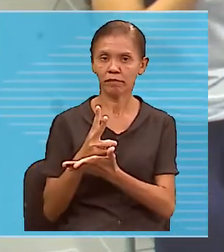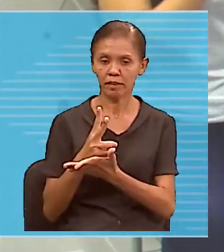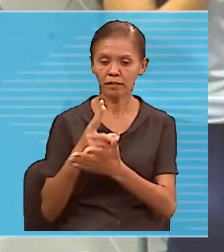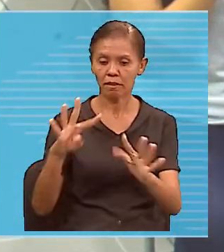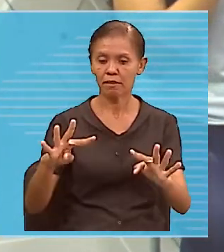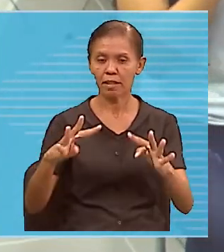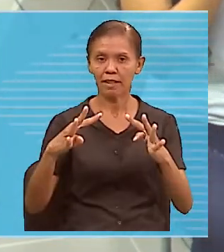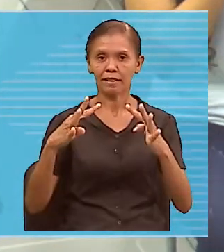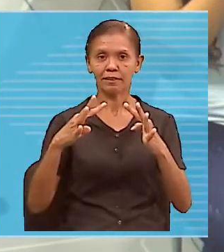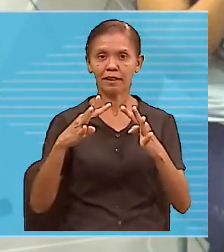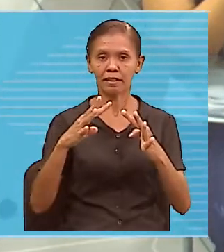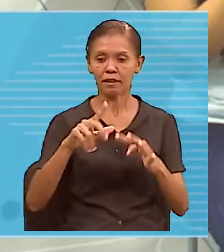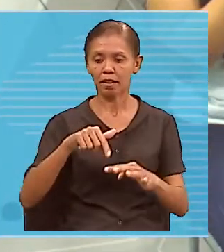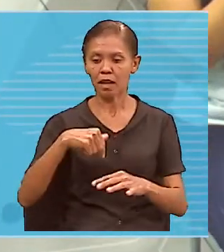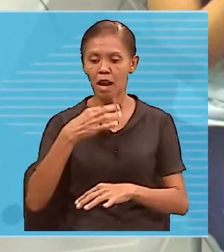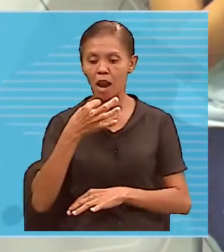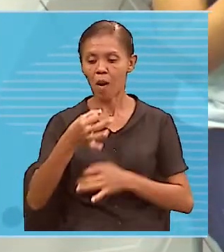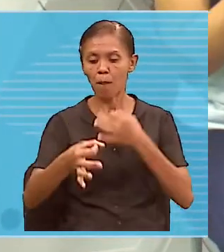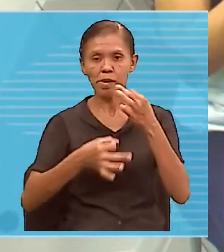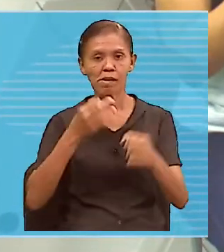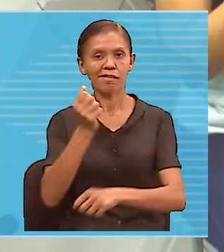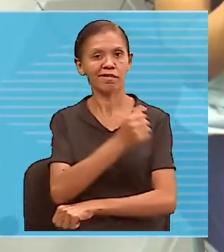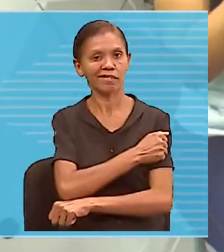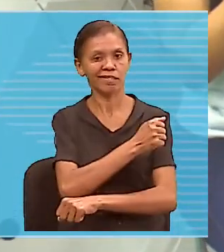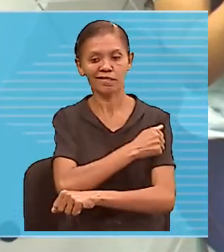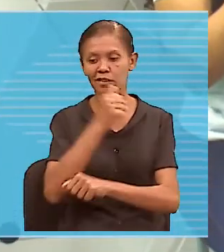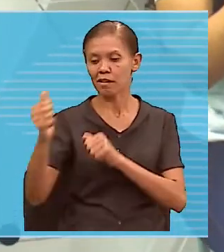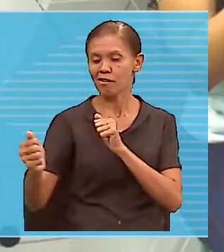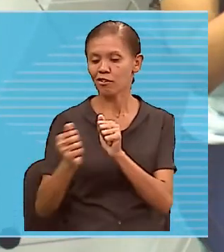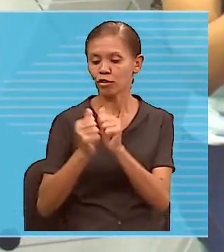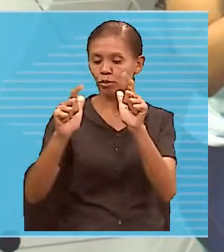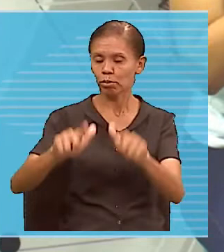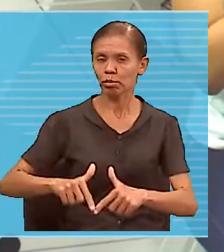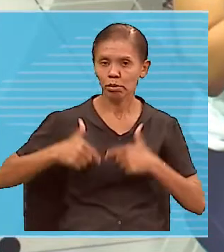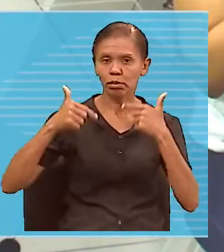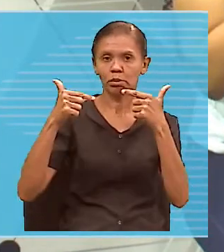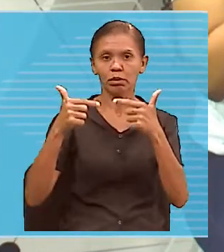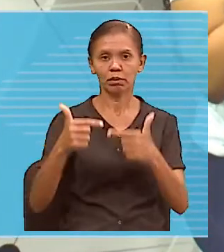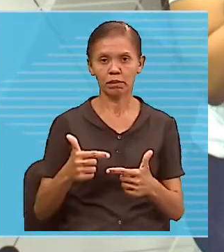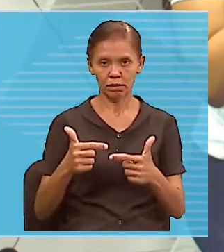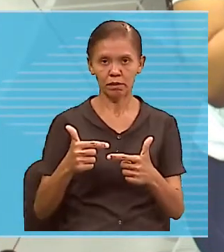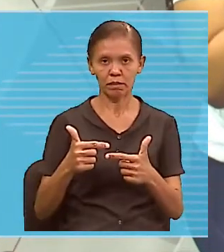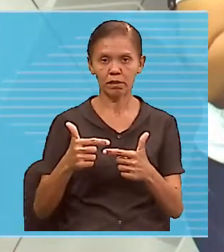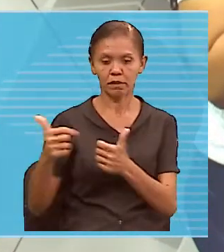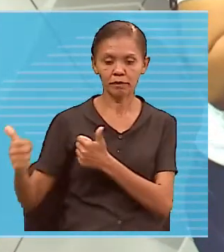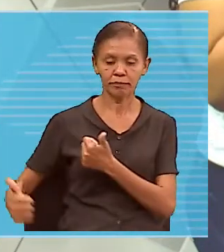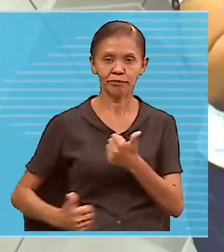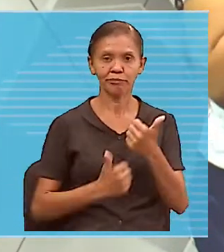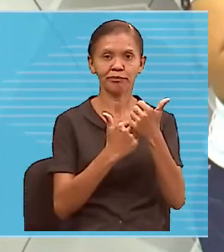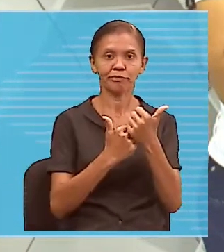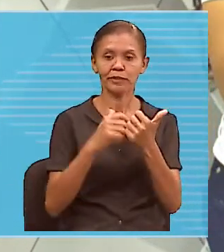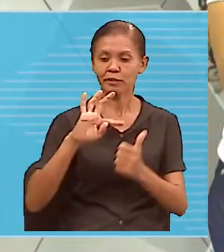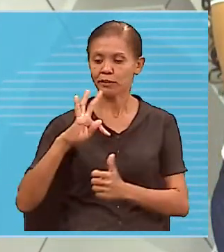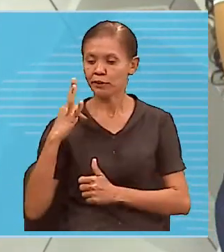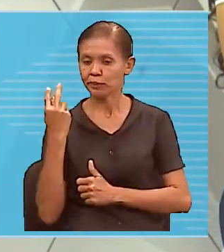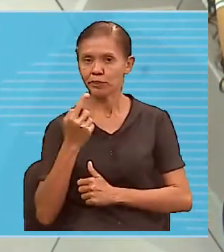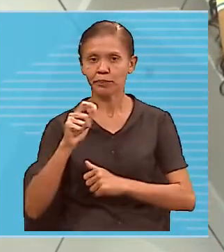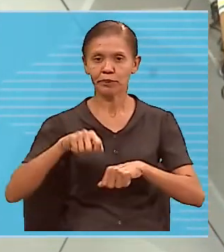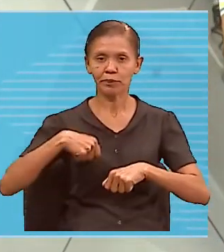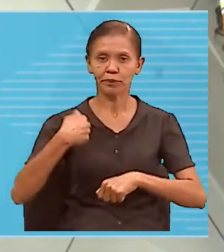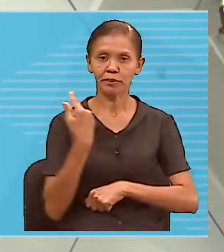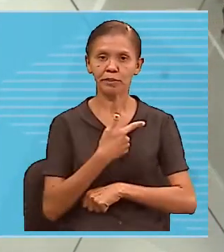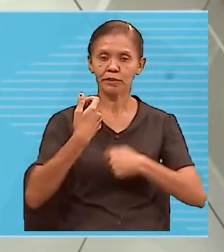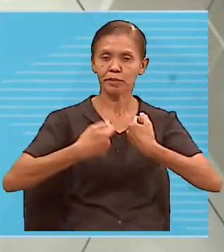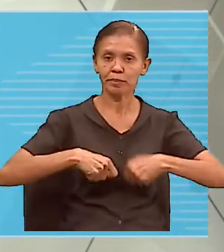gente, entende? Eles sempre estão do nosso lado, estão ali prontamente para nos ouvir e nos auxiliar em tudo que a gente precisa,